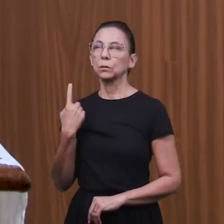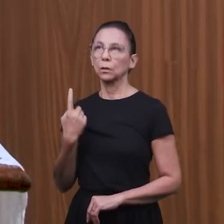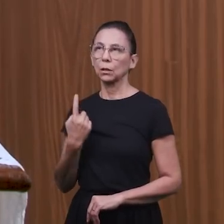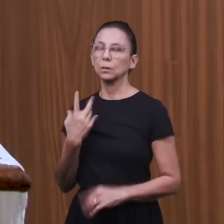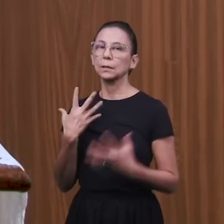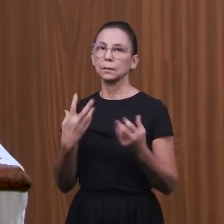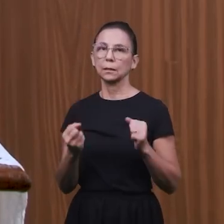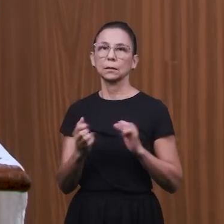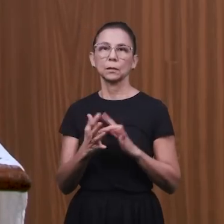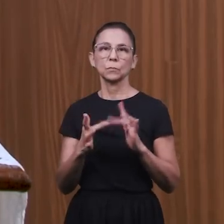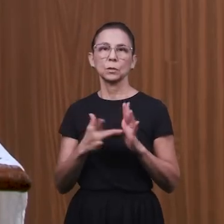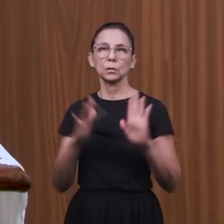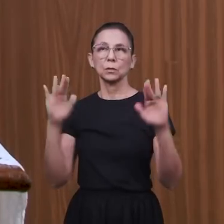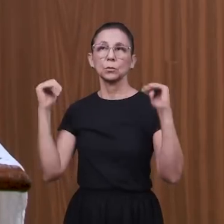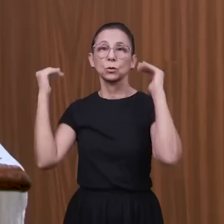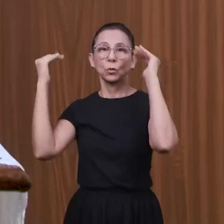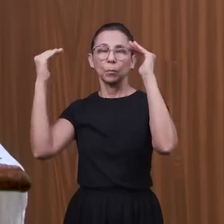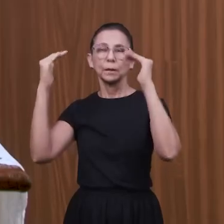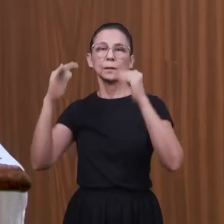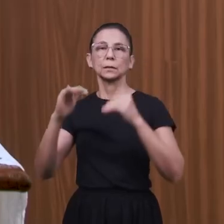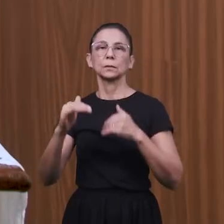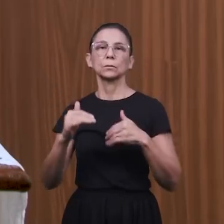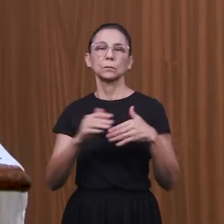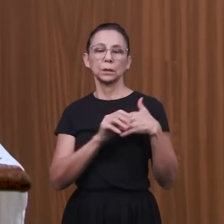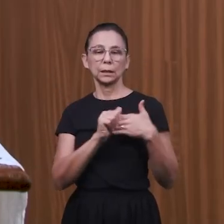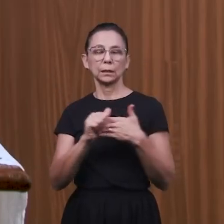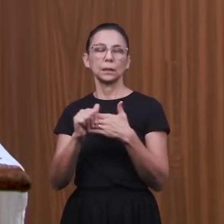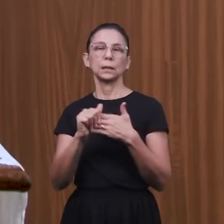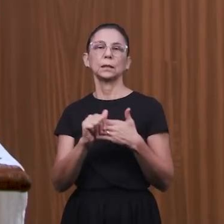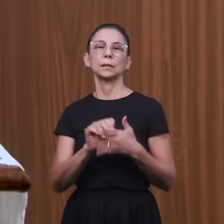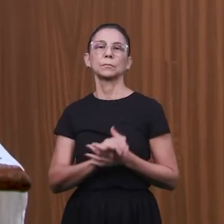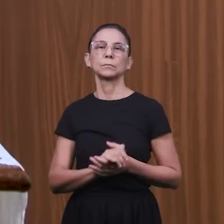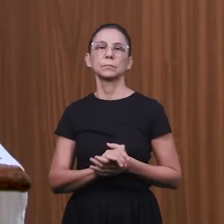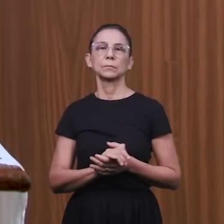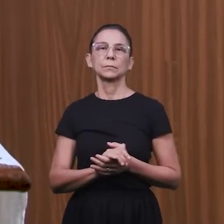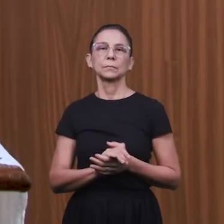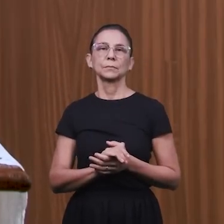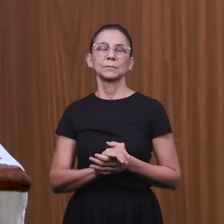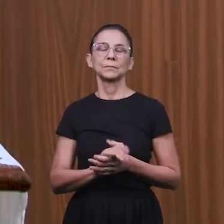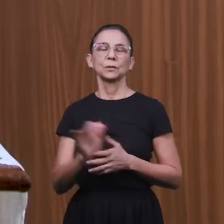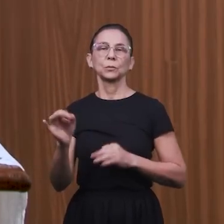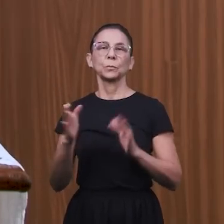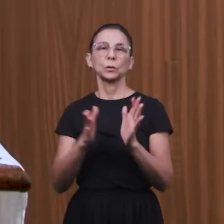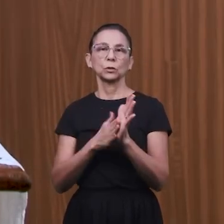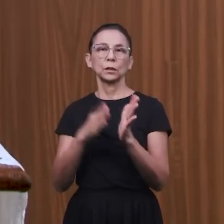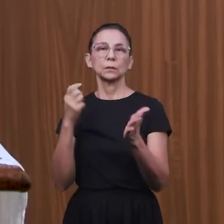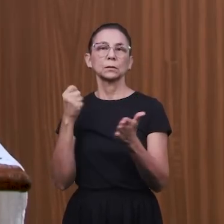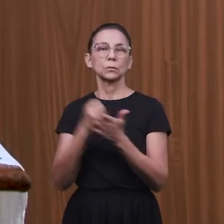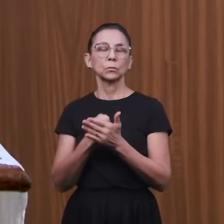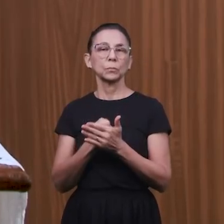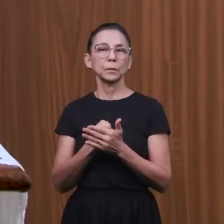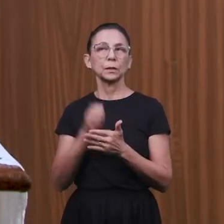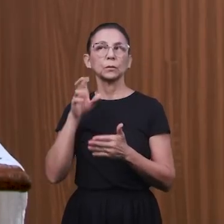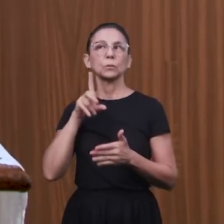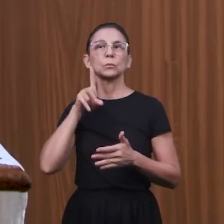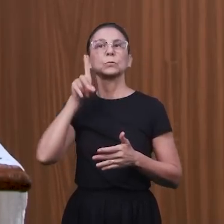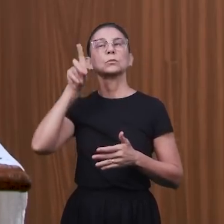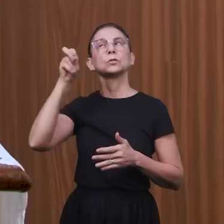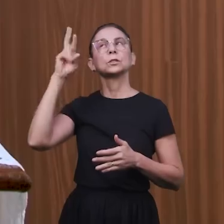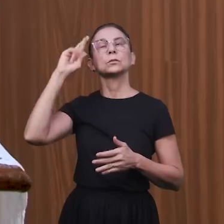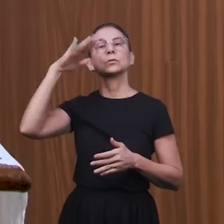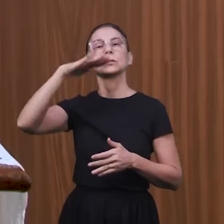Jesus como Senhor soberano da nossa vida. E o projeto vai se cumprir, sabe quando? No dia em que ouvirmos a sua voz